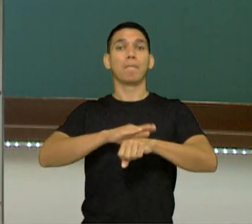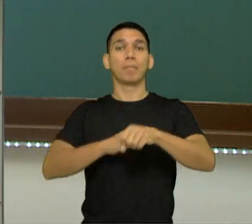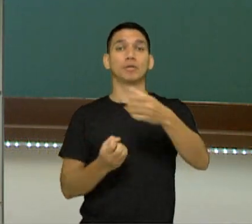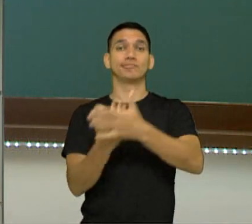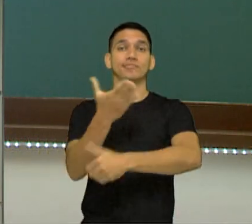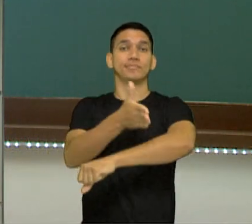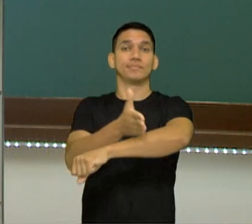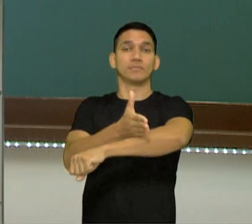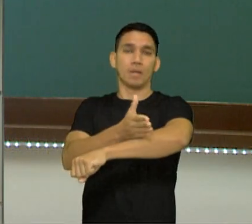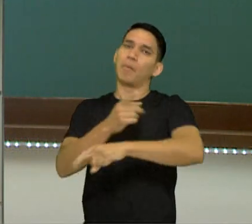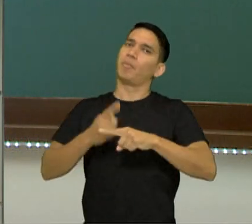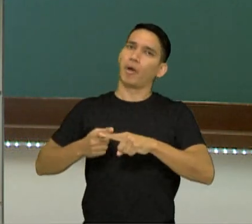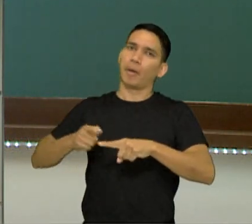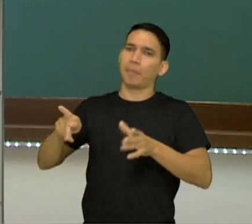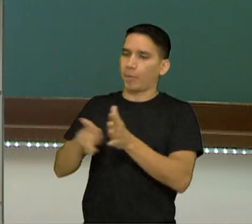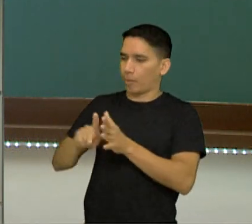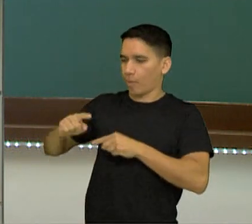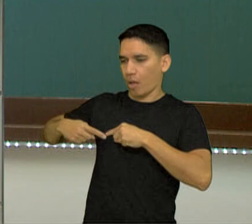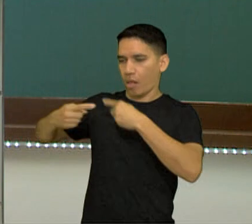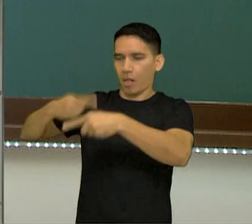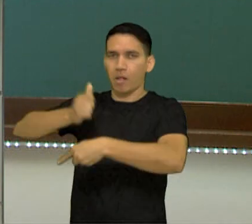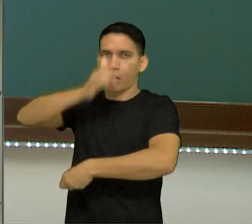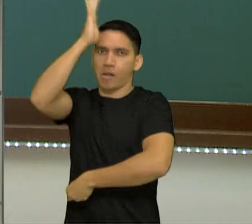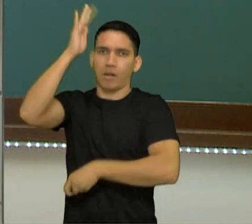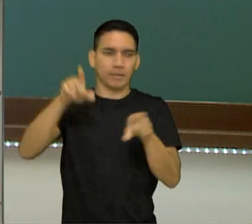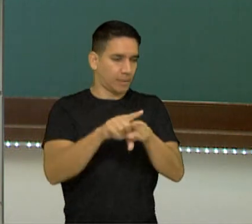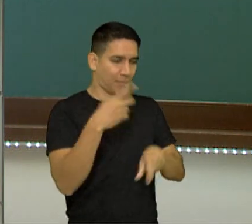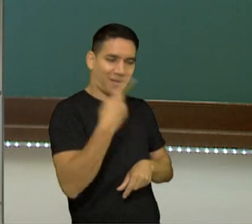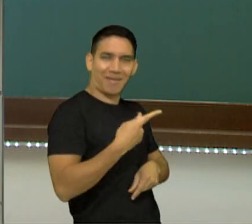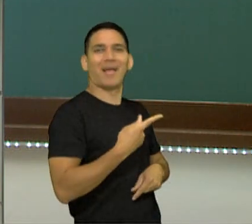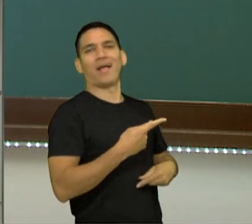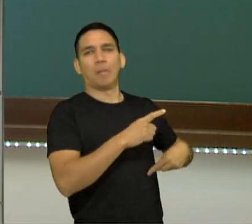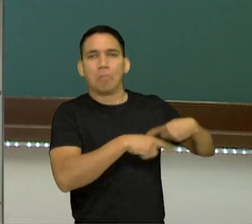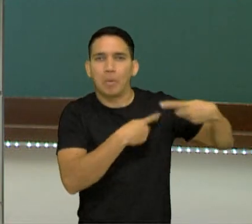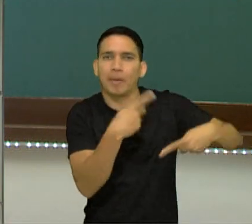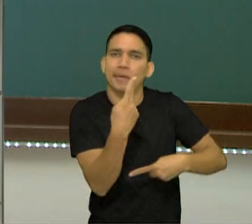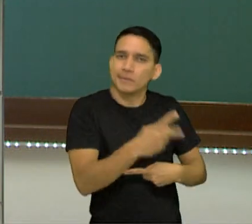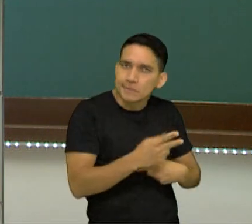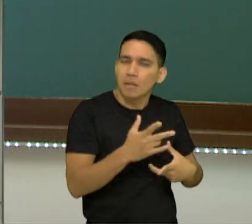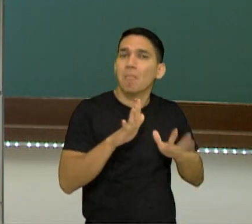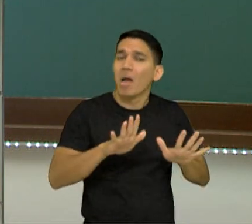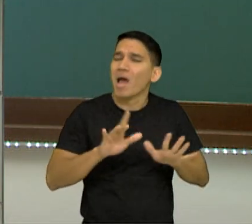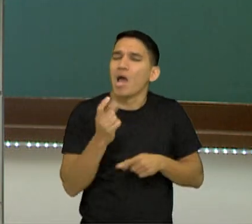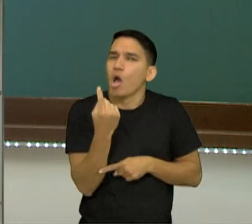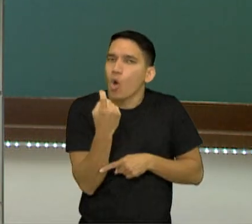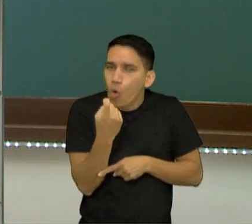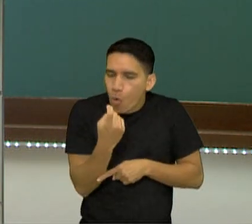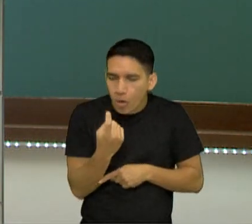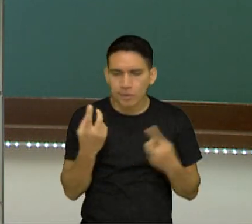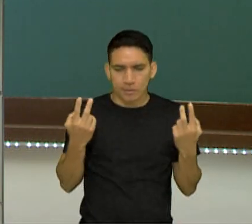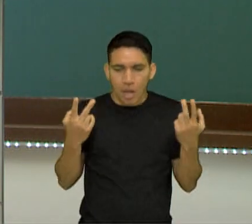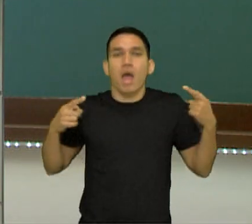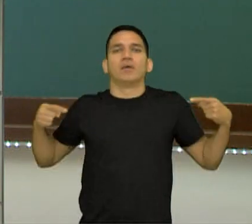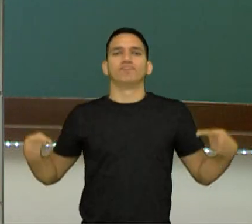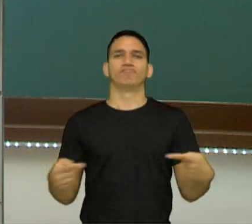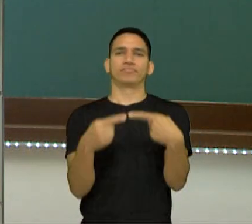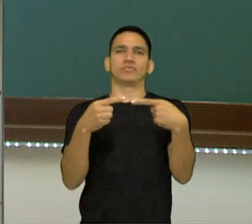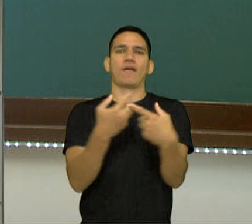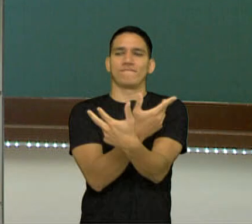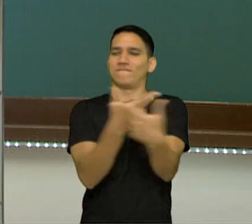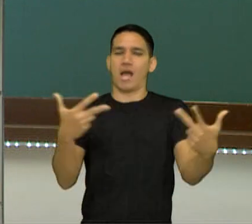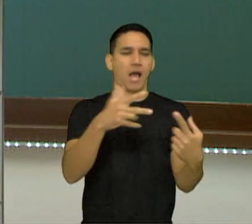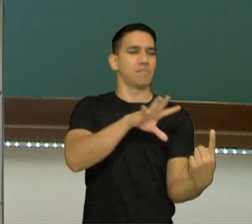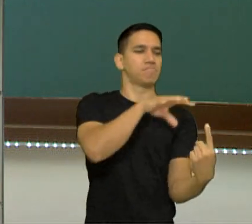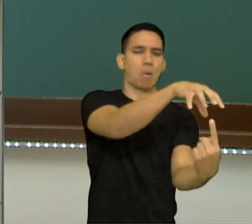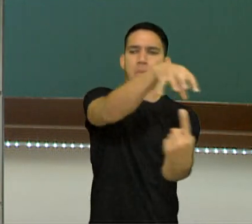né porque a gente tem herança Romana tem herança dos povos germânicos Mas uma coisa a gente vai ter em comum em vários games